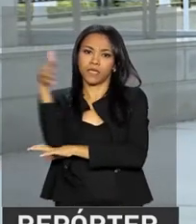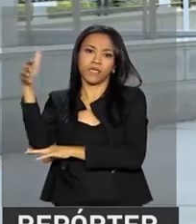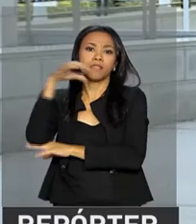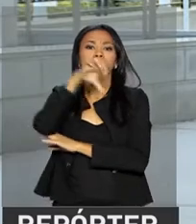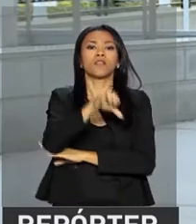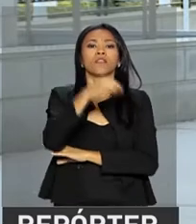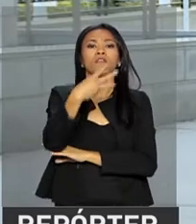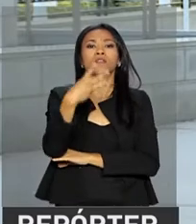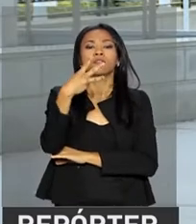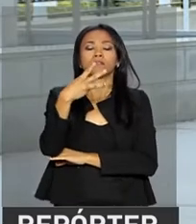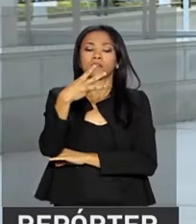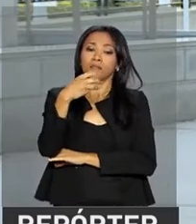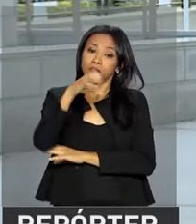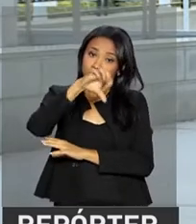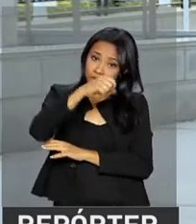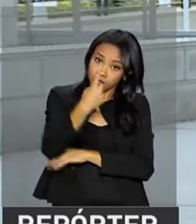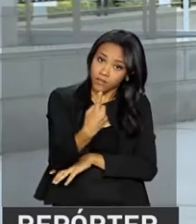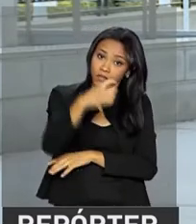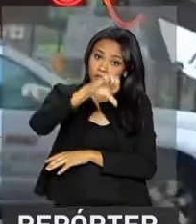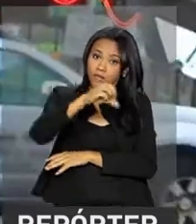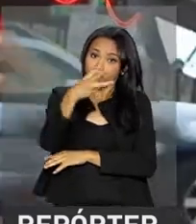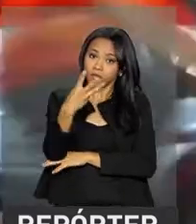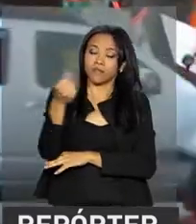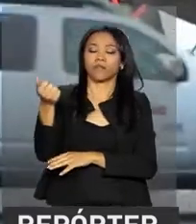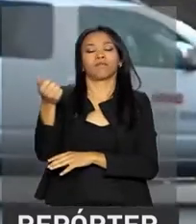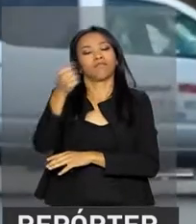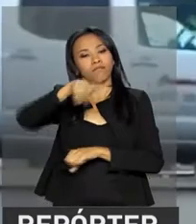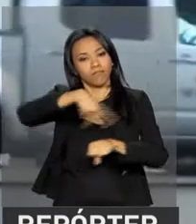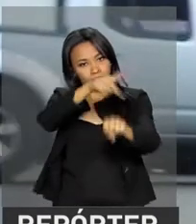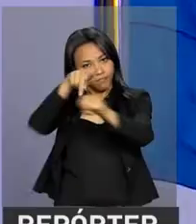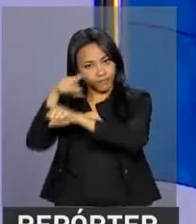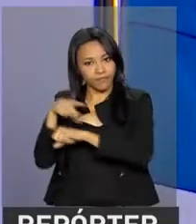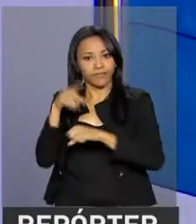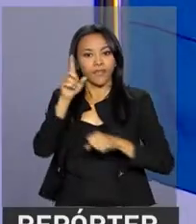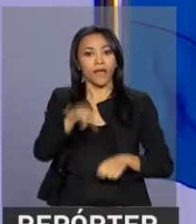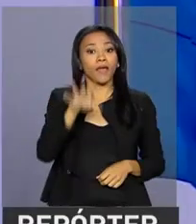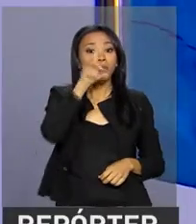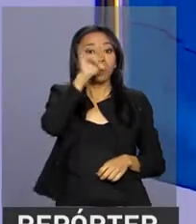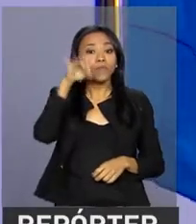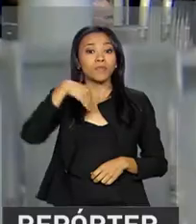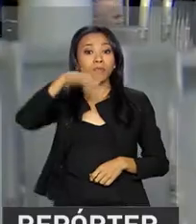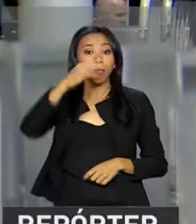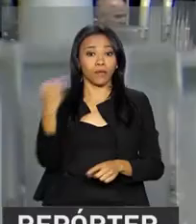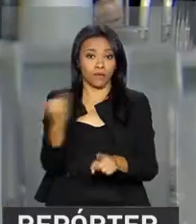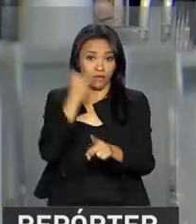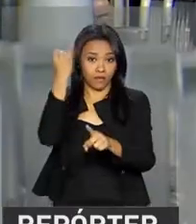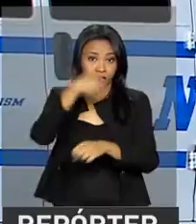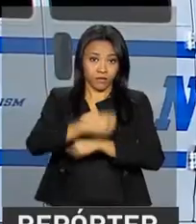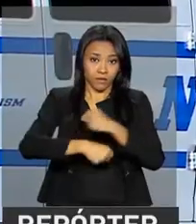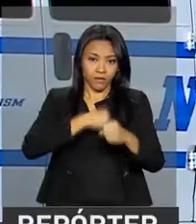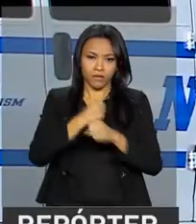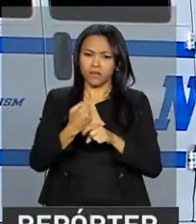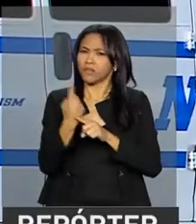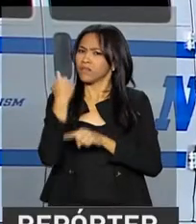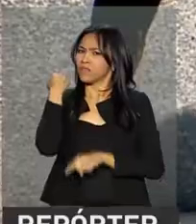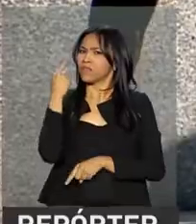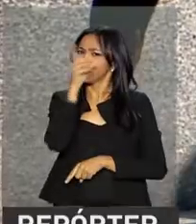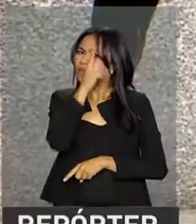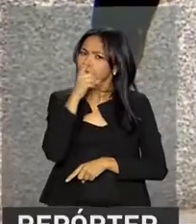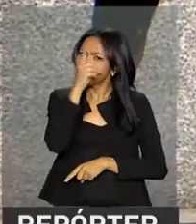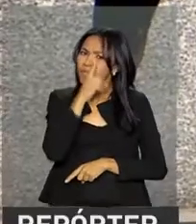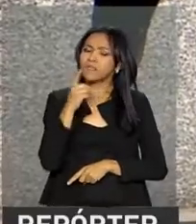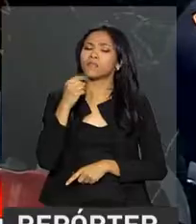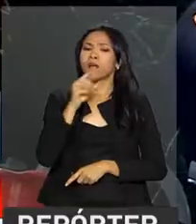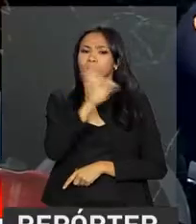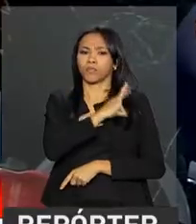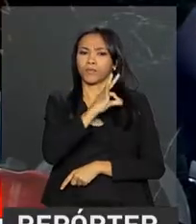países que fazem parte da organização é o dia mais importante do ano para as nações unidas e desde o domingo a polícia de nova york já está